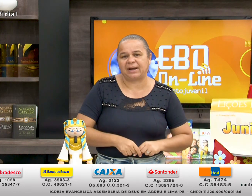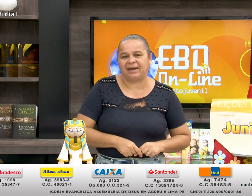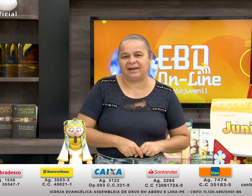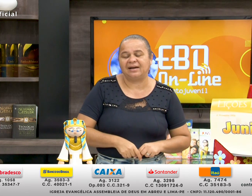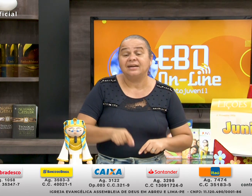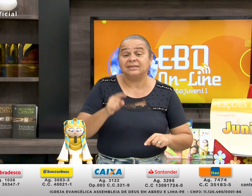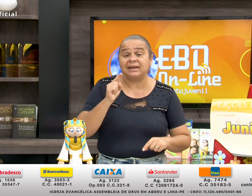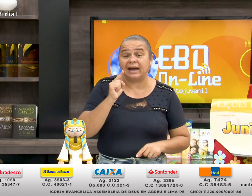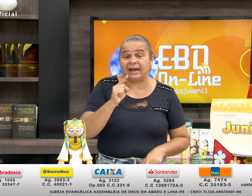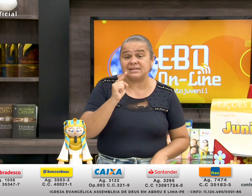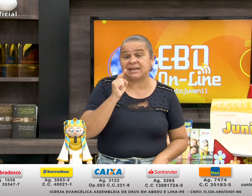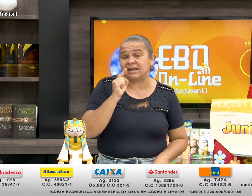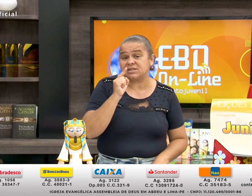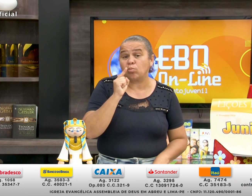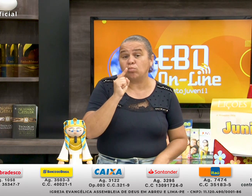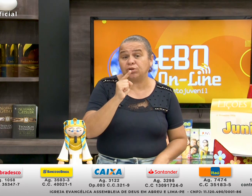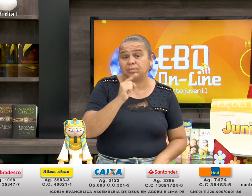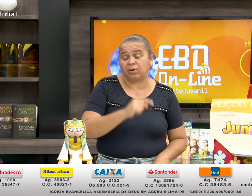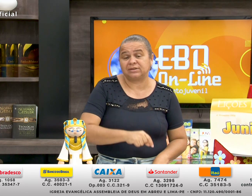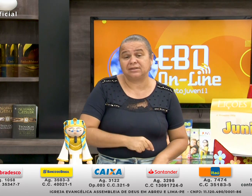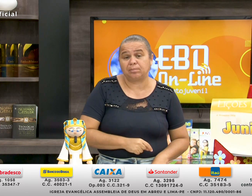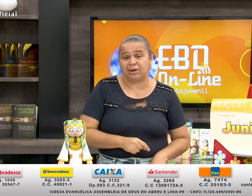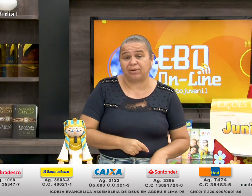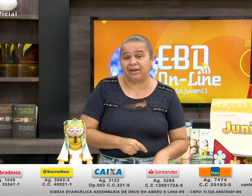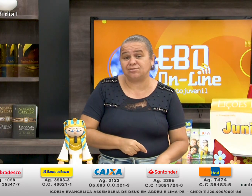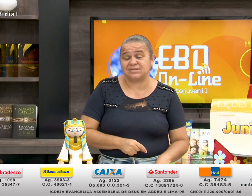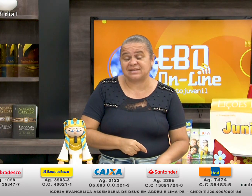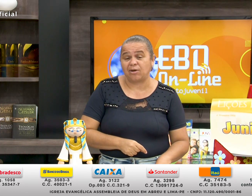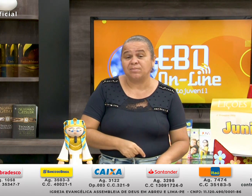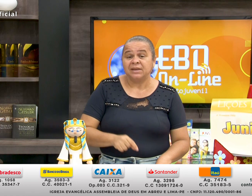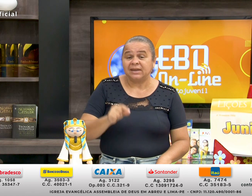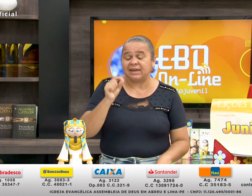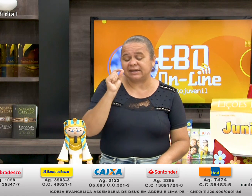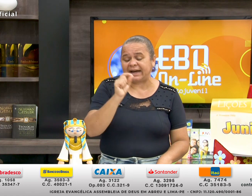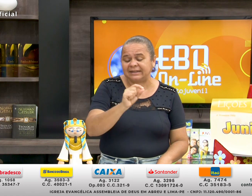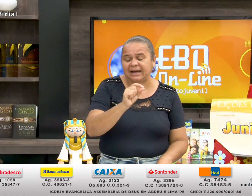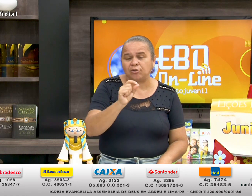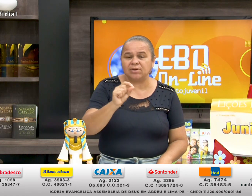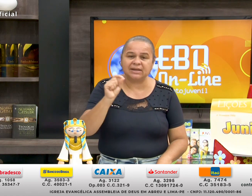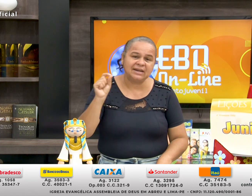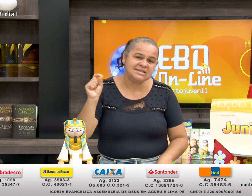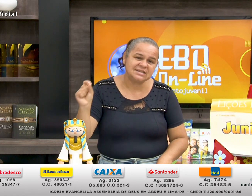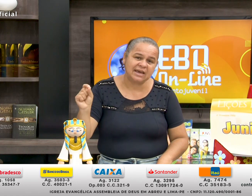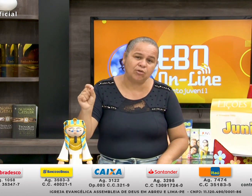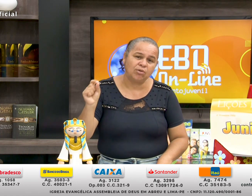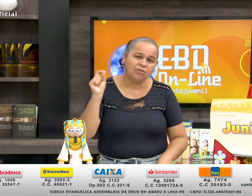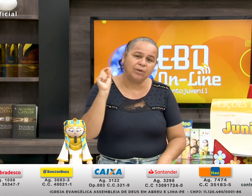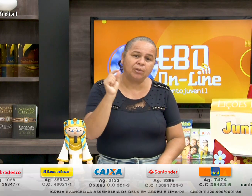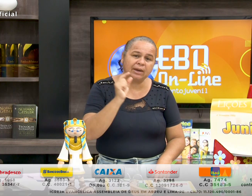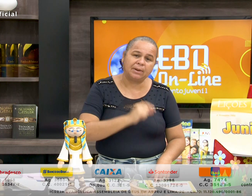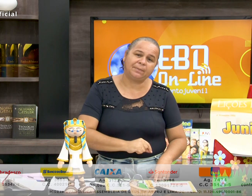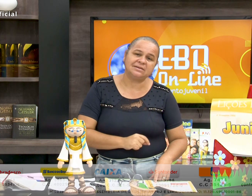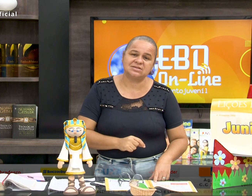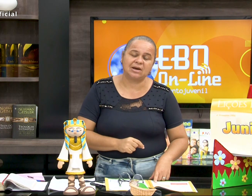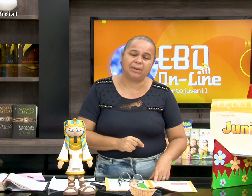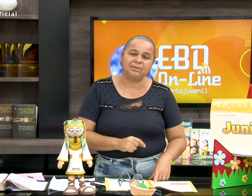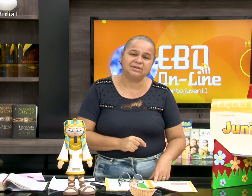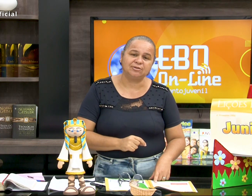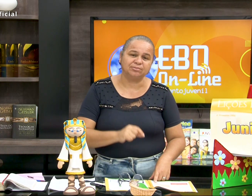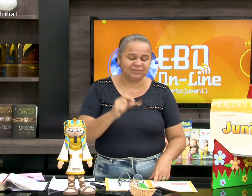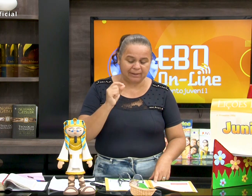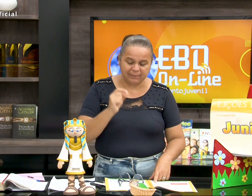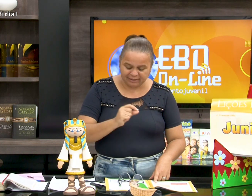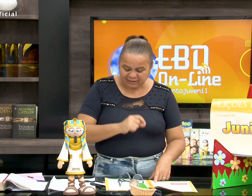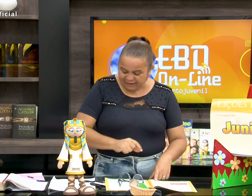isso para ela. Diga a elas que elas são muito importantes para o reino do céu. E cada uma que nasceu foi porque Papai do Céu